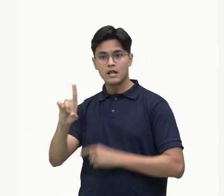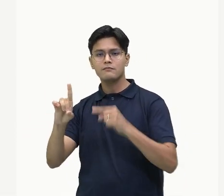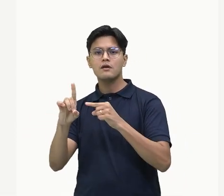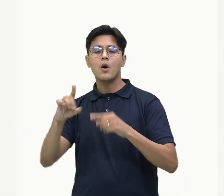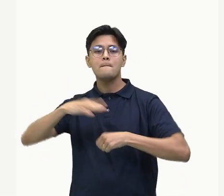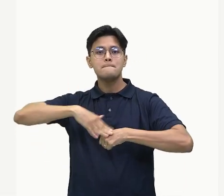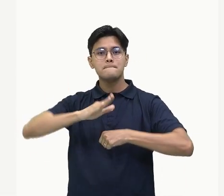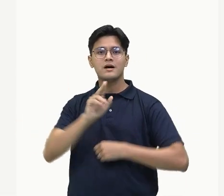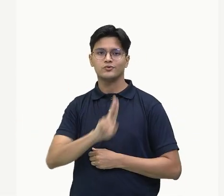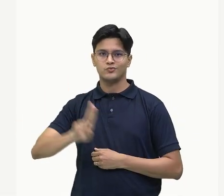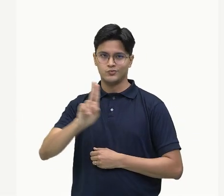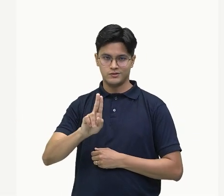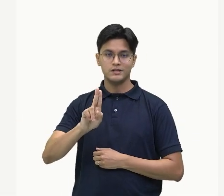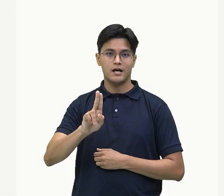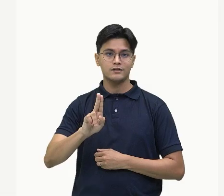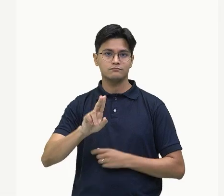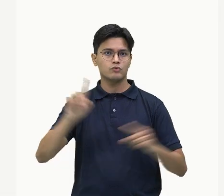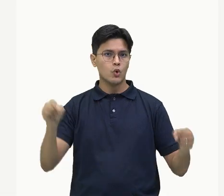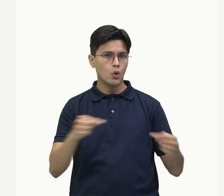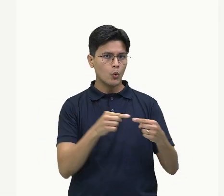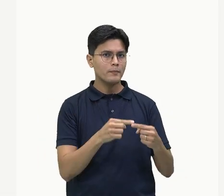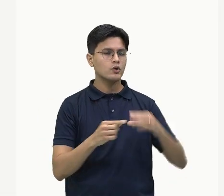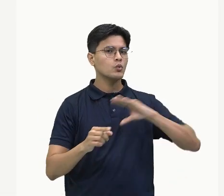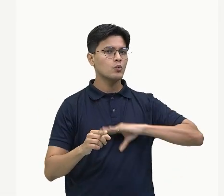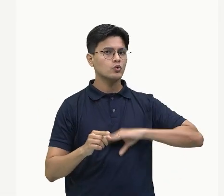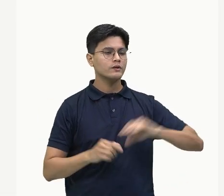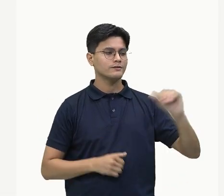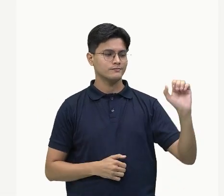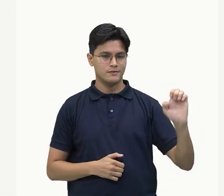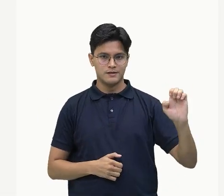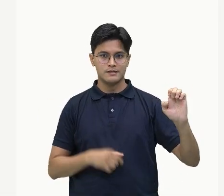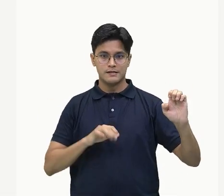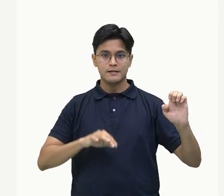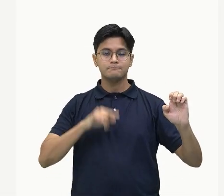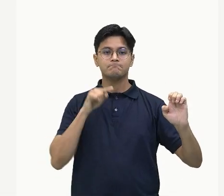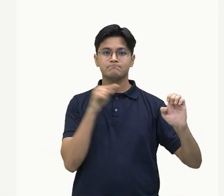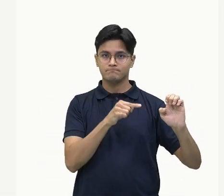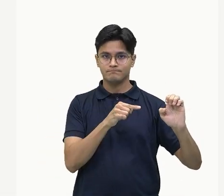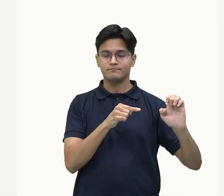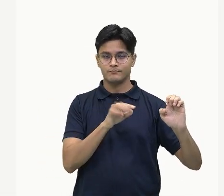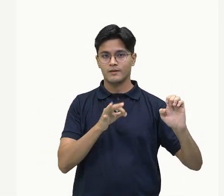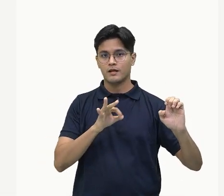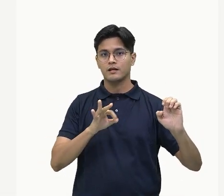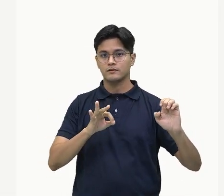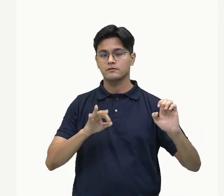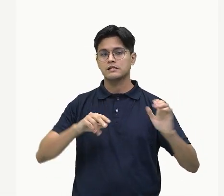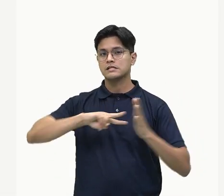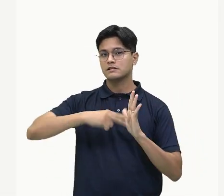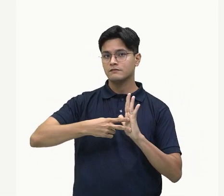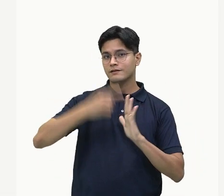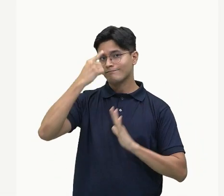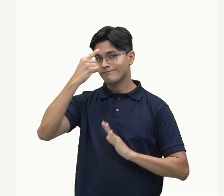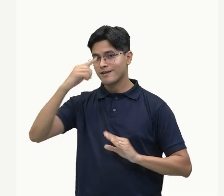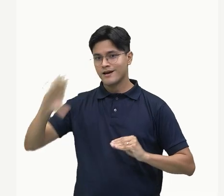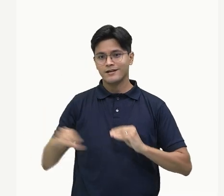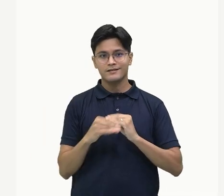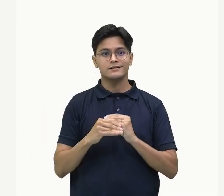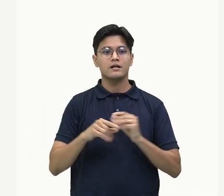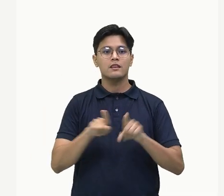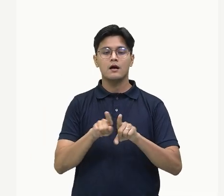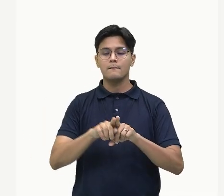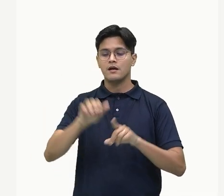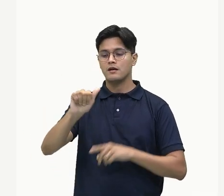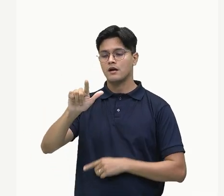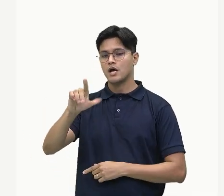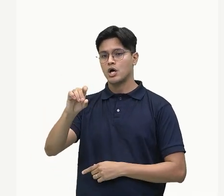Repare que onde utilizar o and, eu estarei adicionando uma ideia àquela que já existe. Also também nós utilizamos, significa